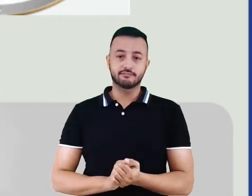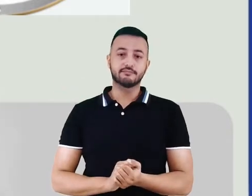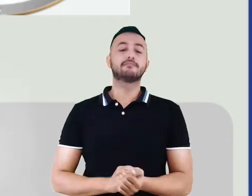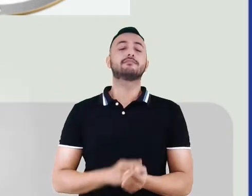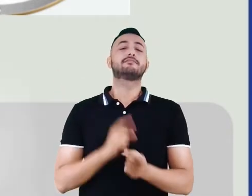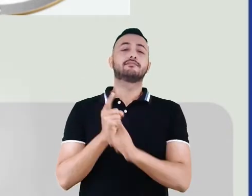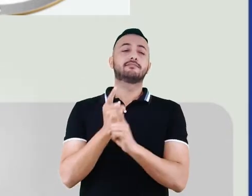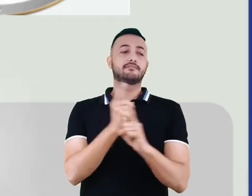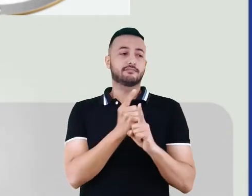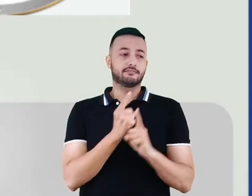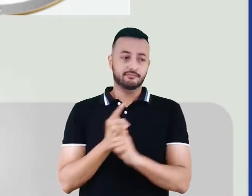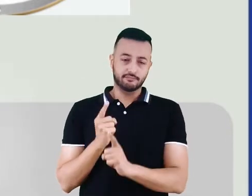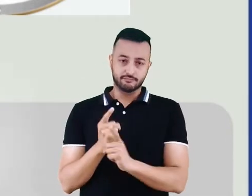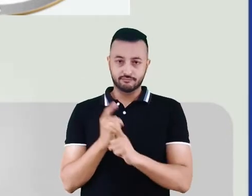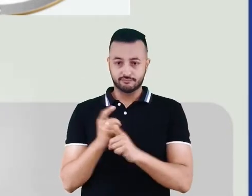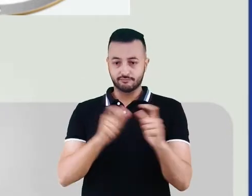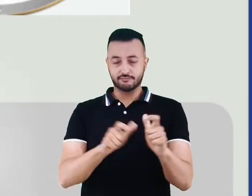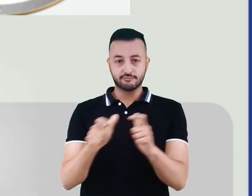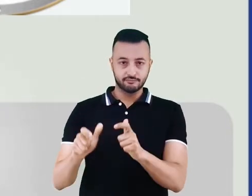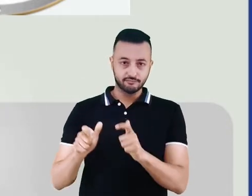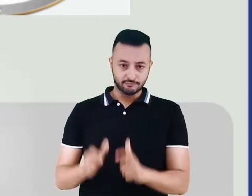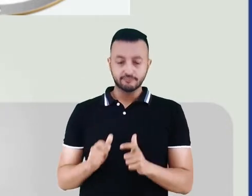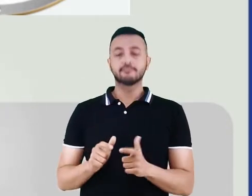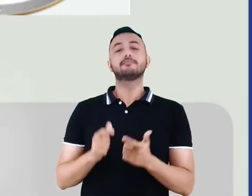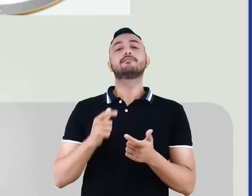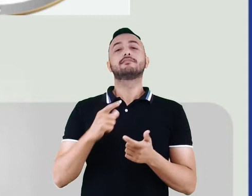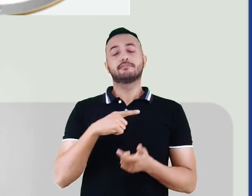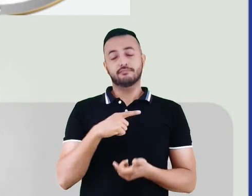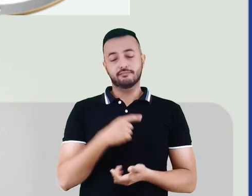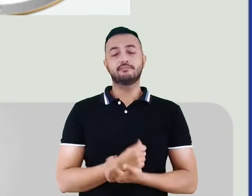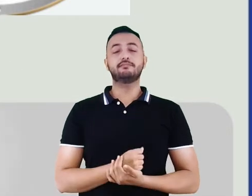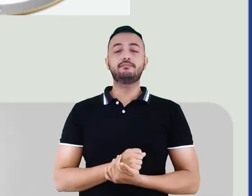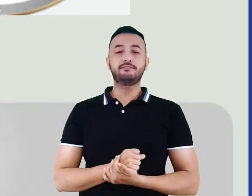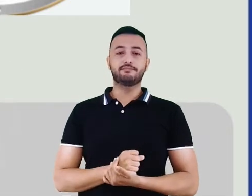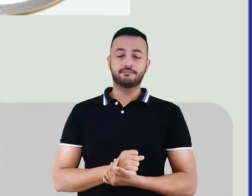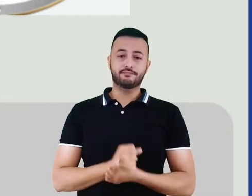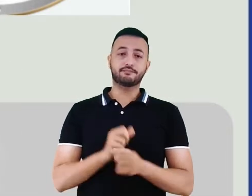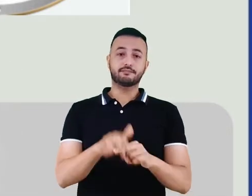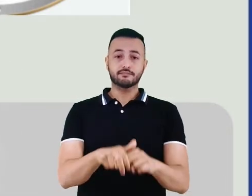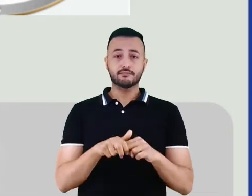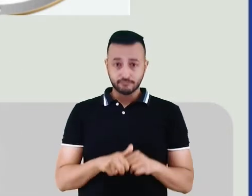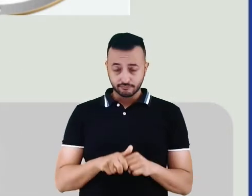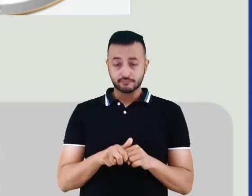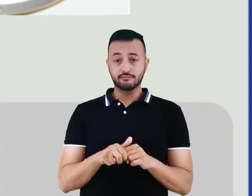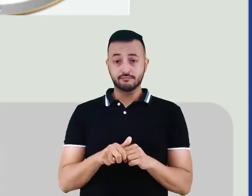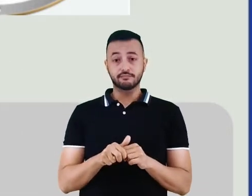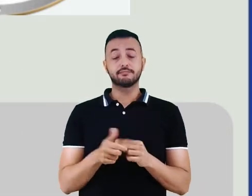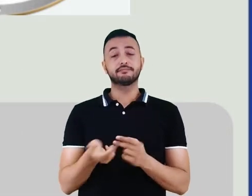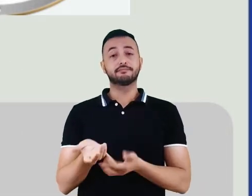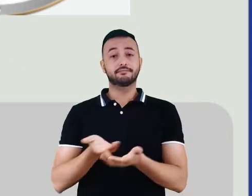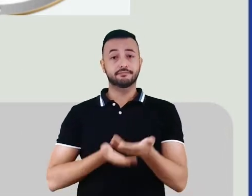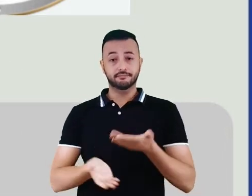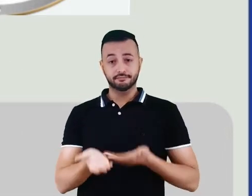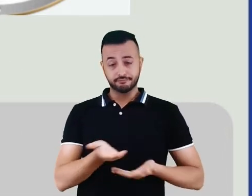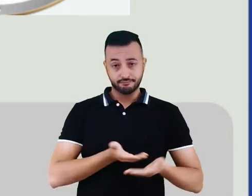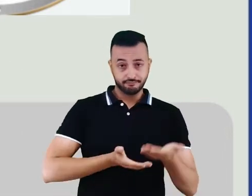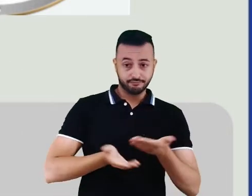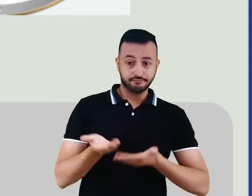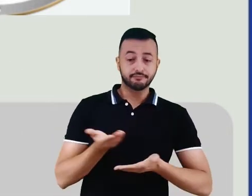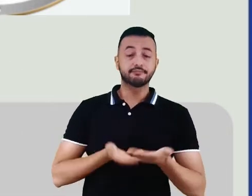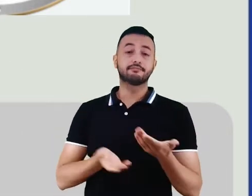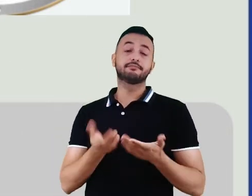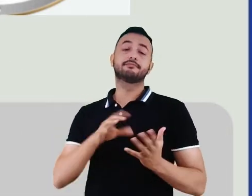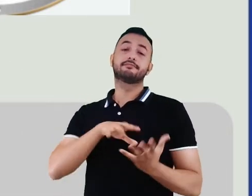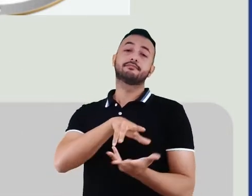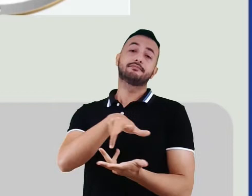para identificar a localização dos pontos cardeais. Através da sua relação magnética com